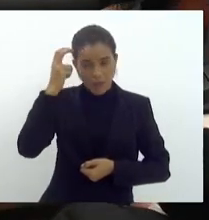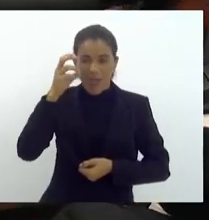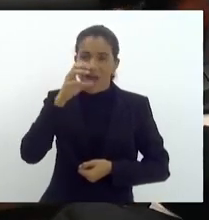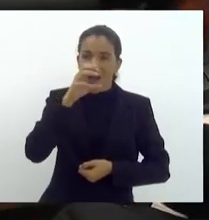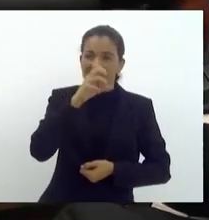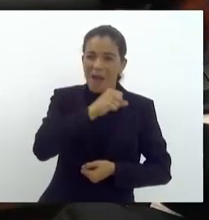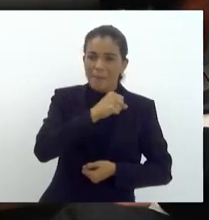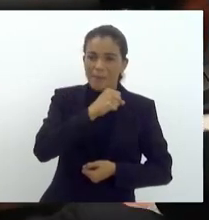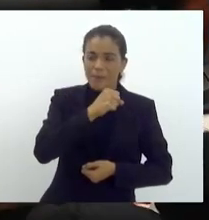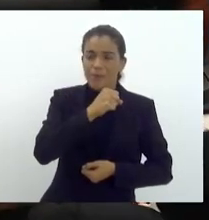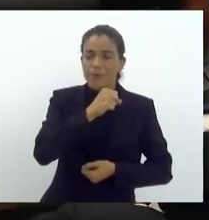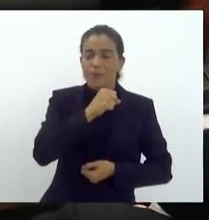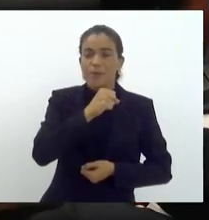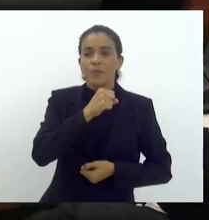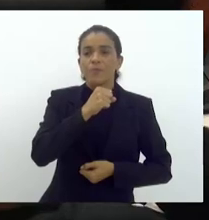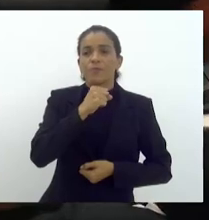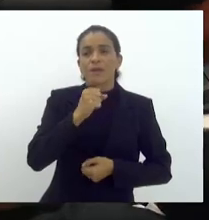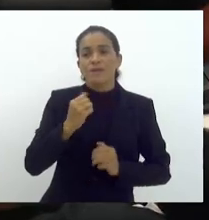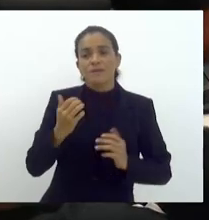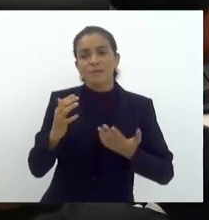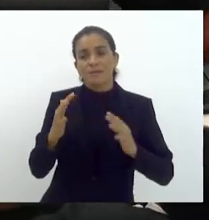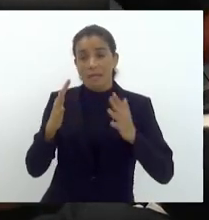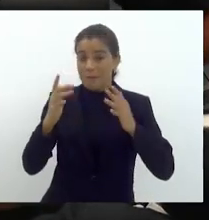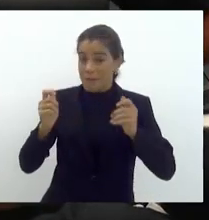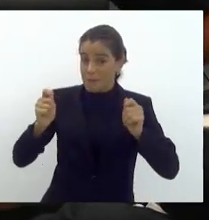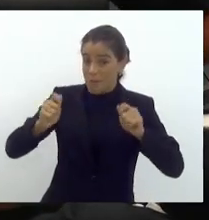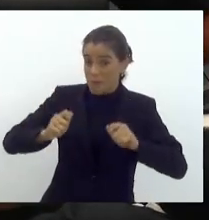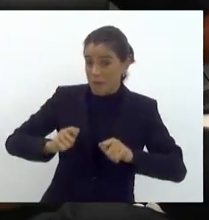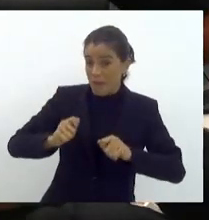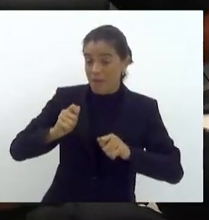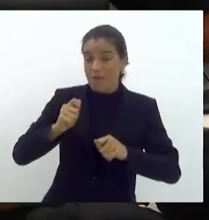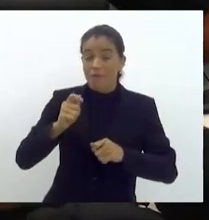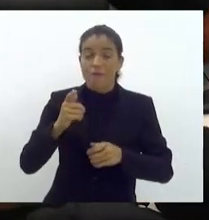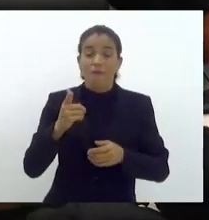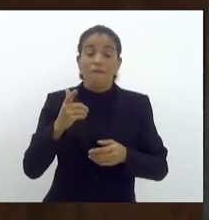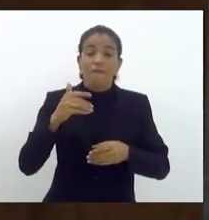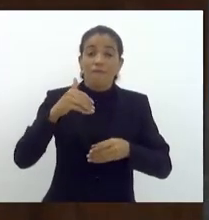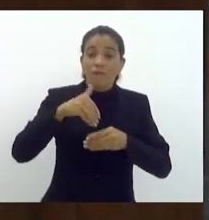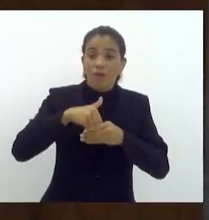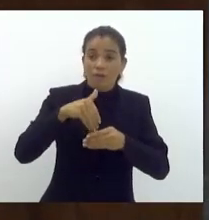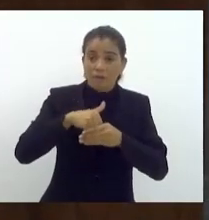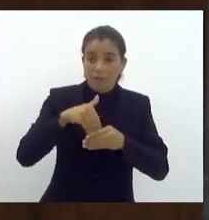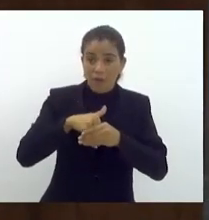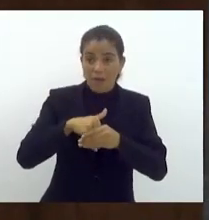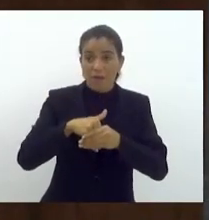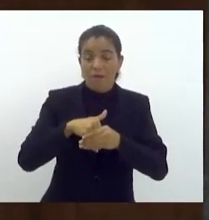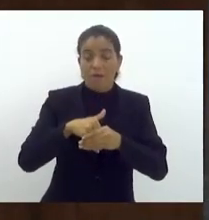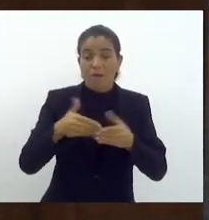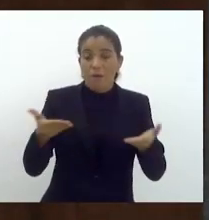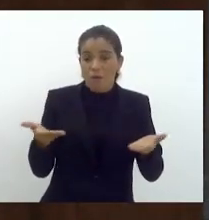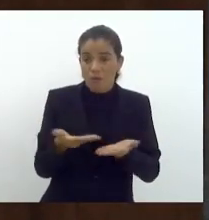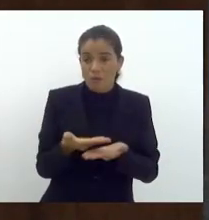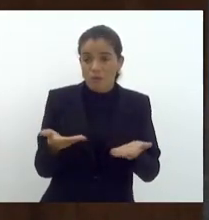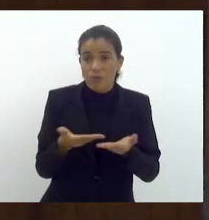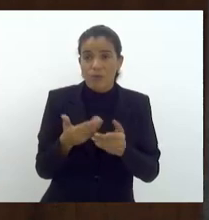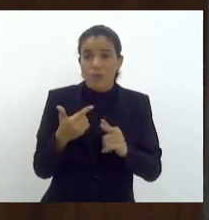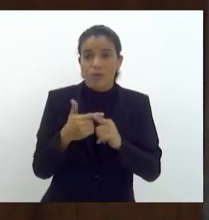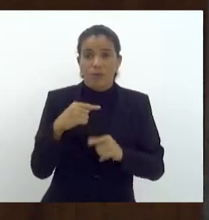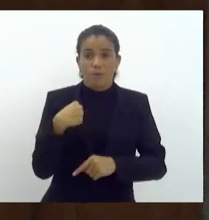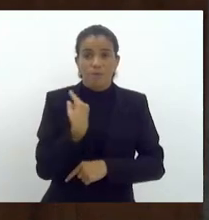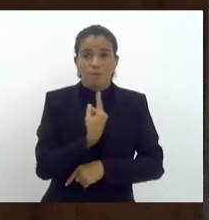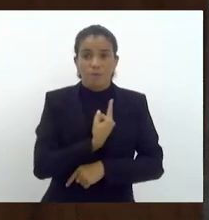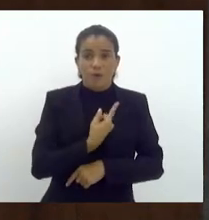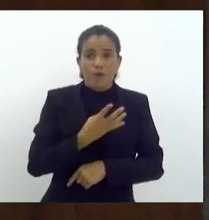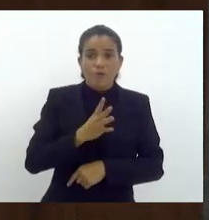rapidamente celebrar a possibilidade de votar essa mensagem na tarde de hoje porque nós que